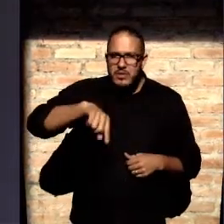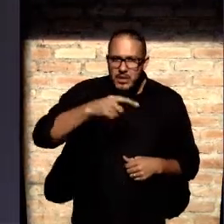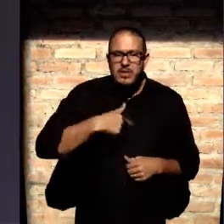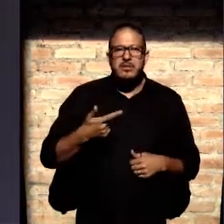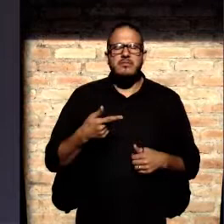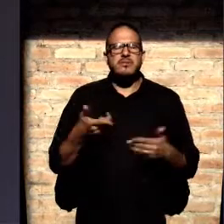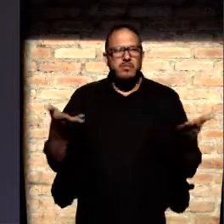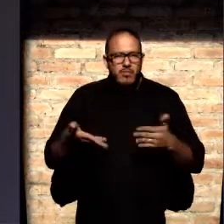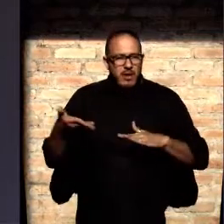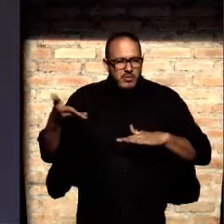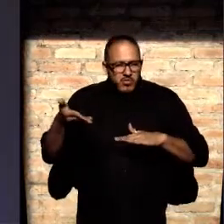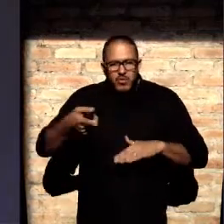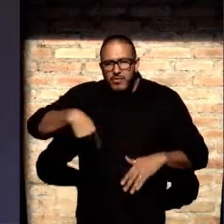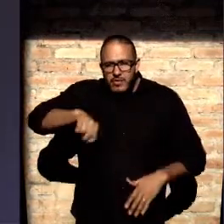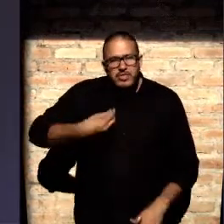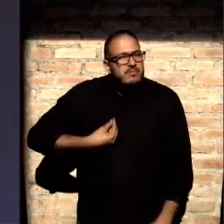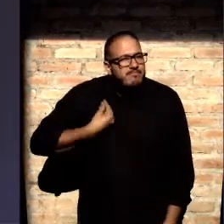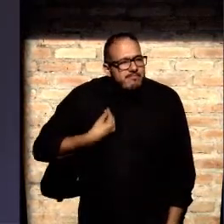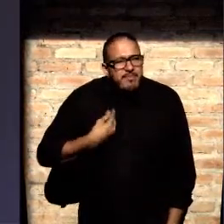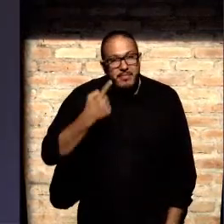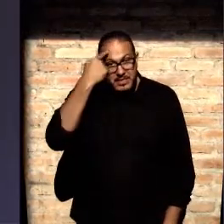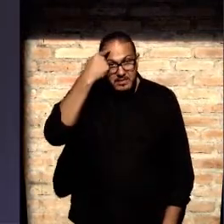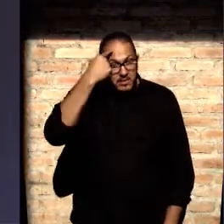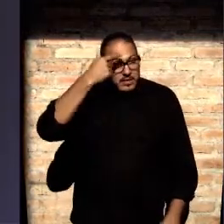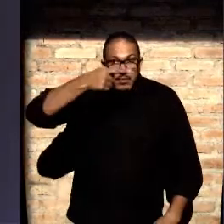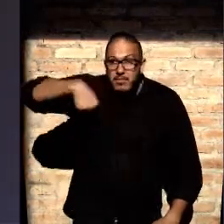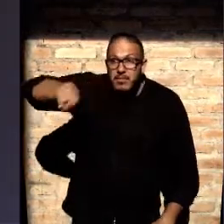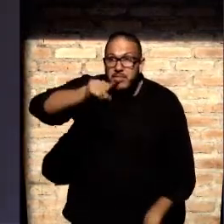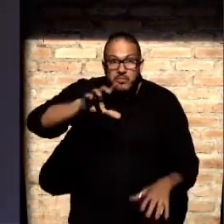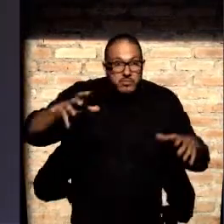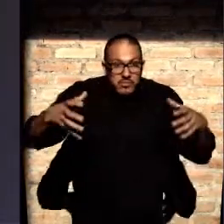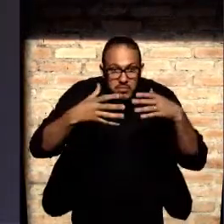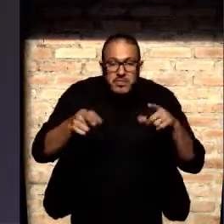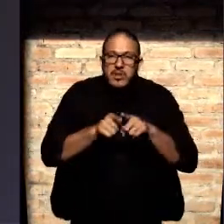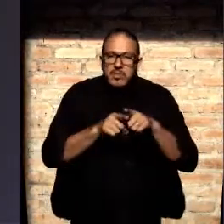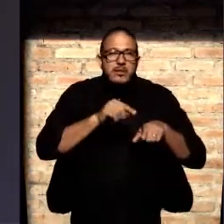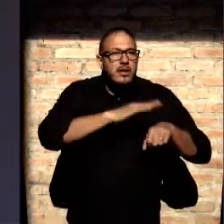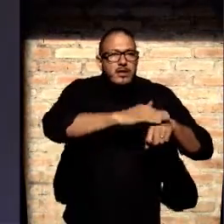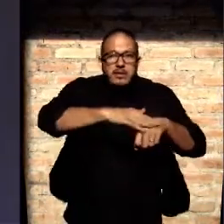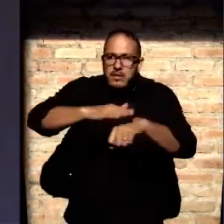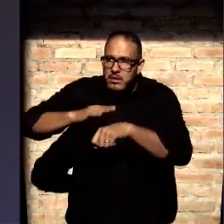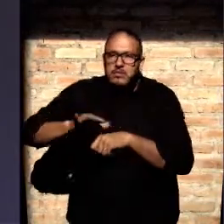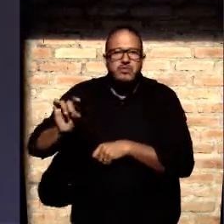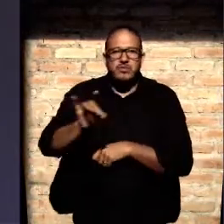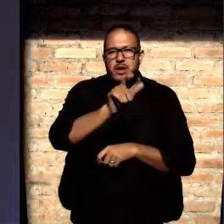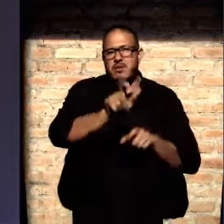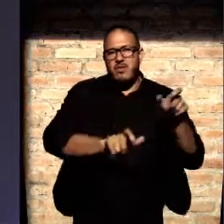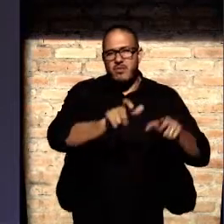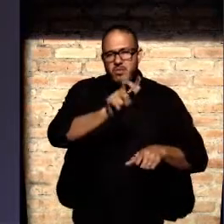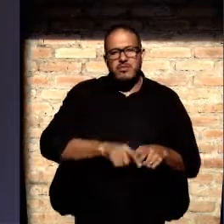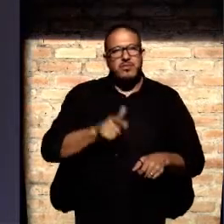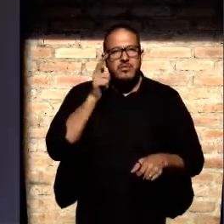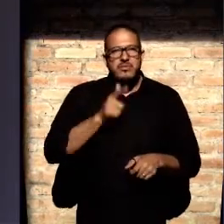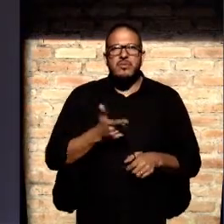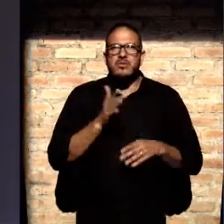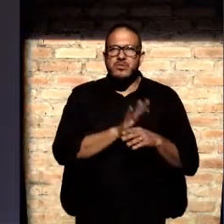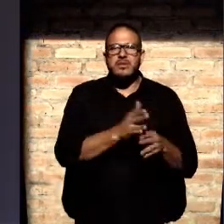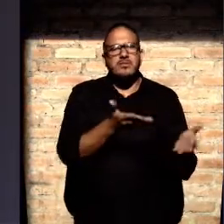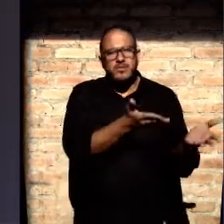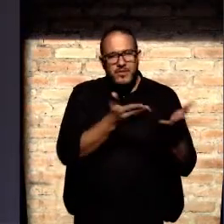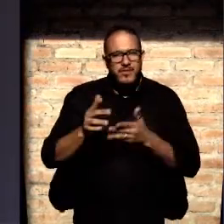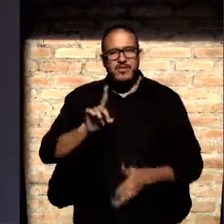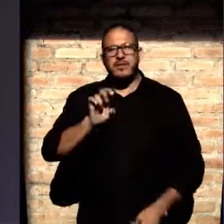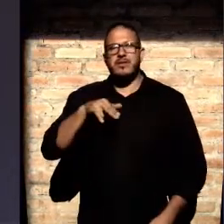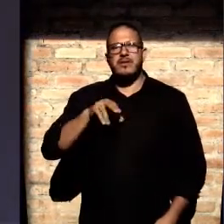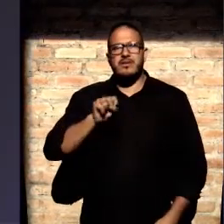contemporaneidade o quanto a gente precisa do pensamento coletivo e também das ações de cada um de nós para transformar realidades alheias vem pra cá denise